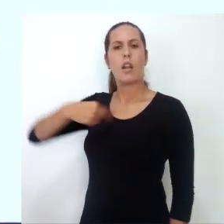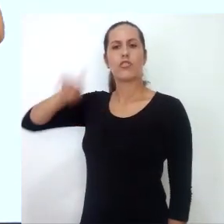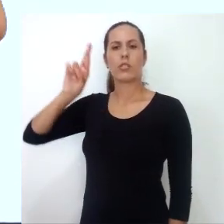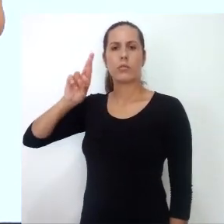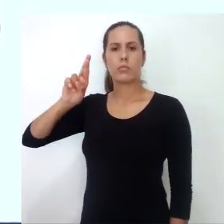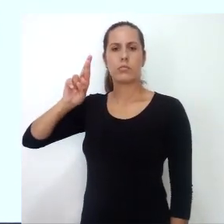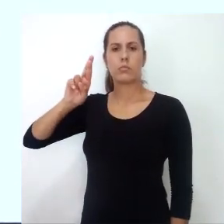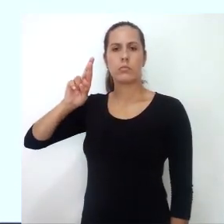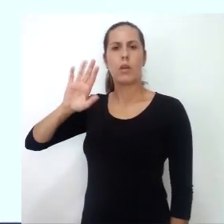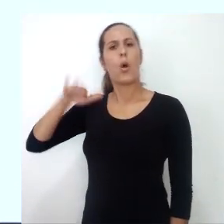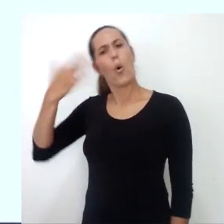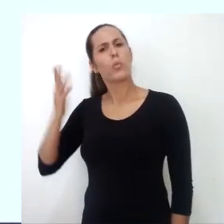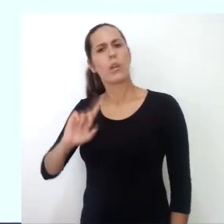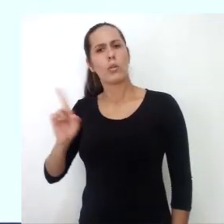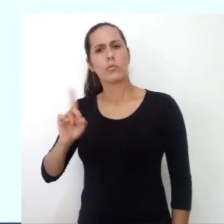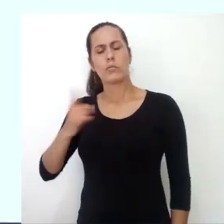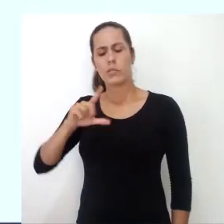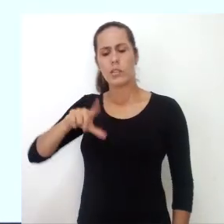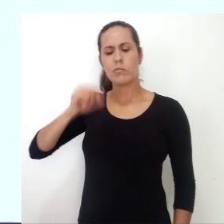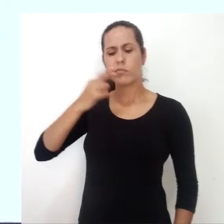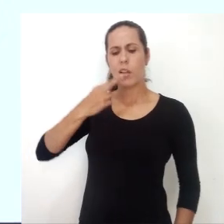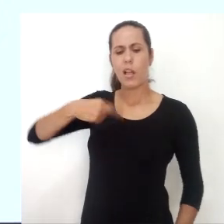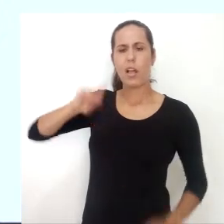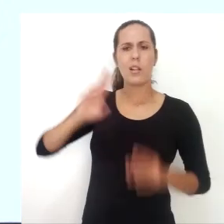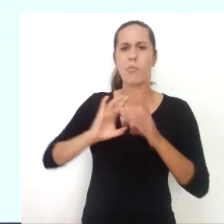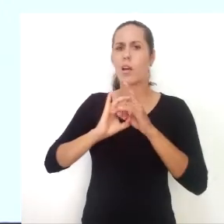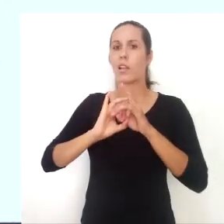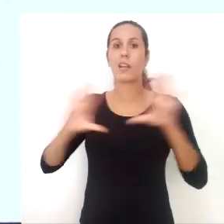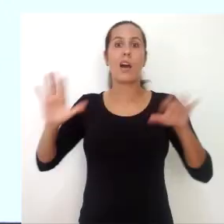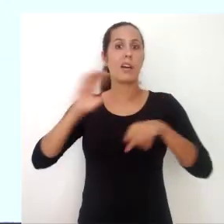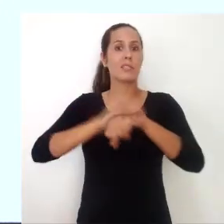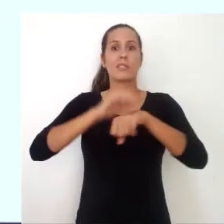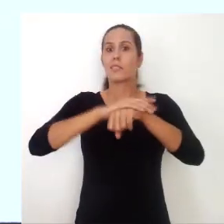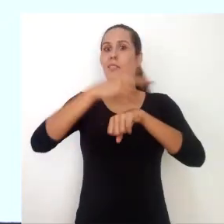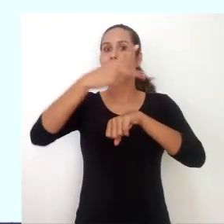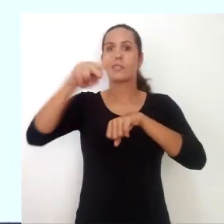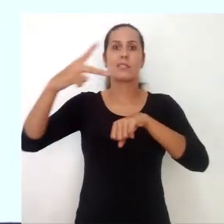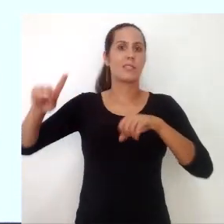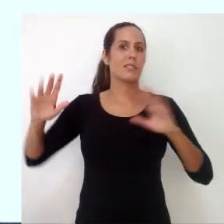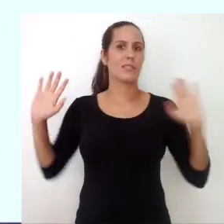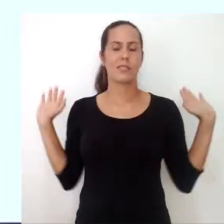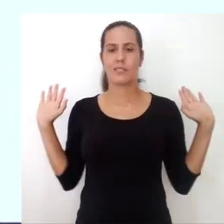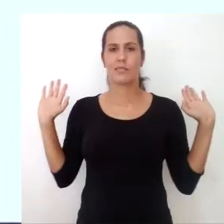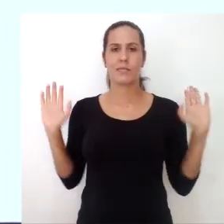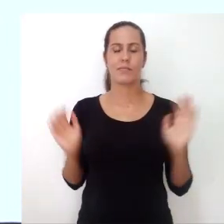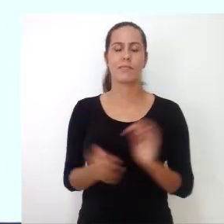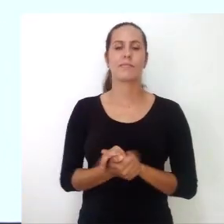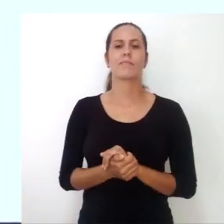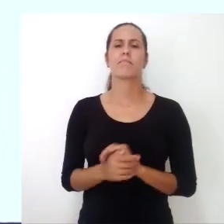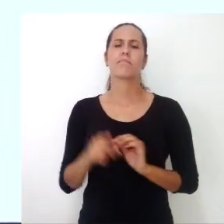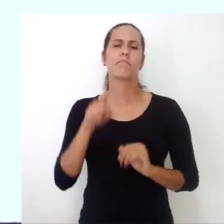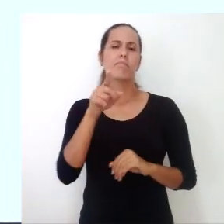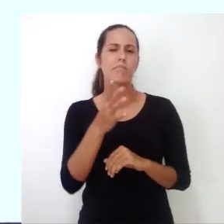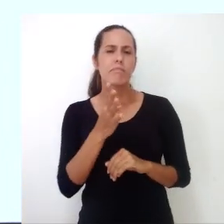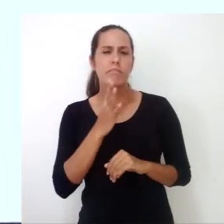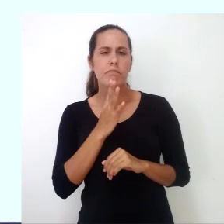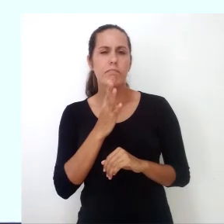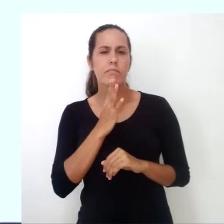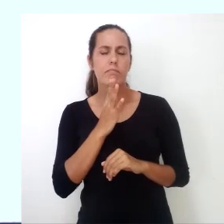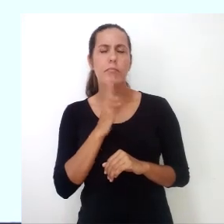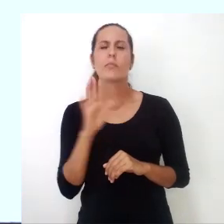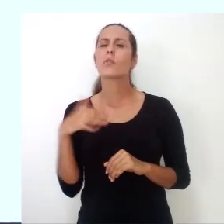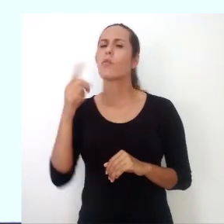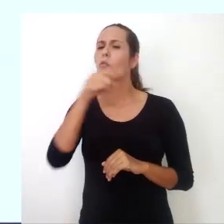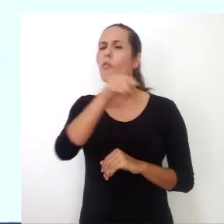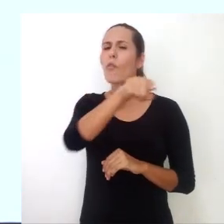humano e também a liberdade religiosa está bem atrelada. Outra questão importante, você conhece,